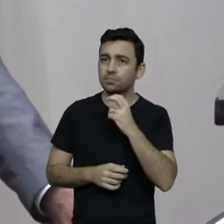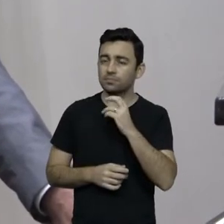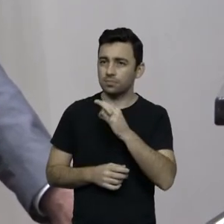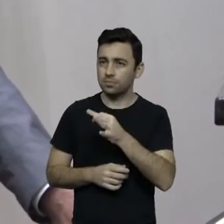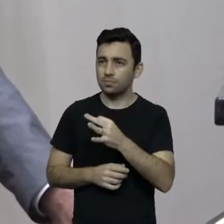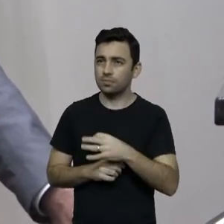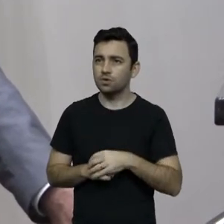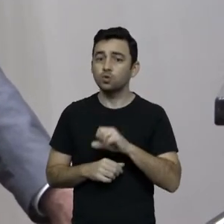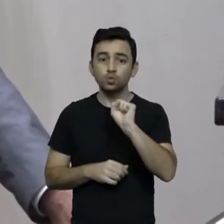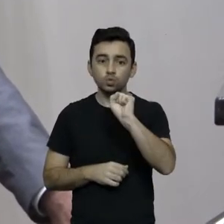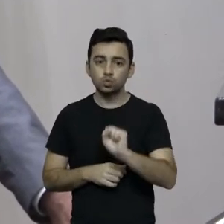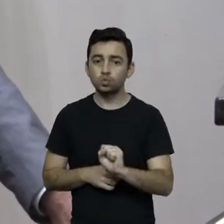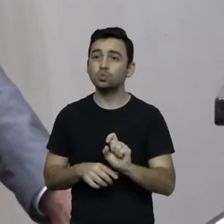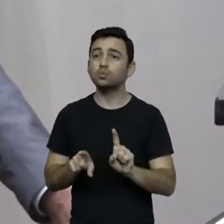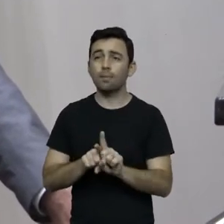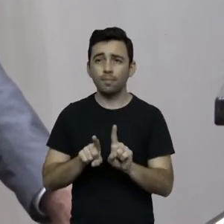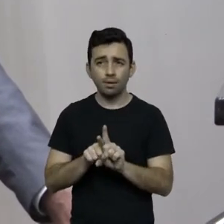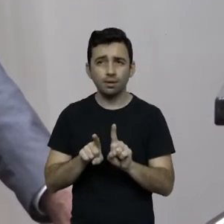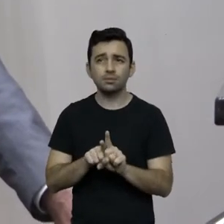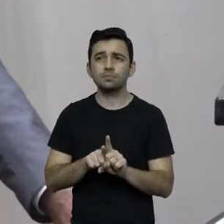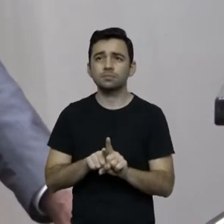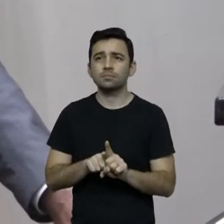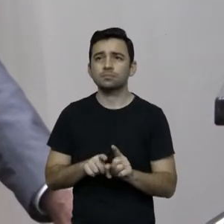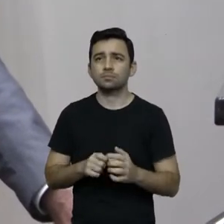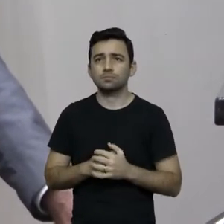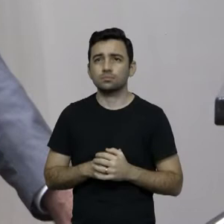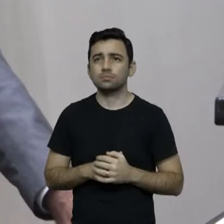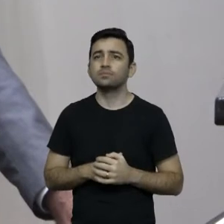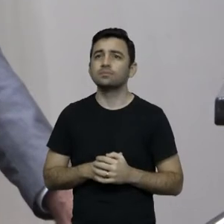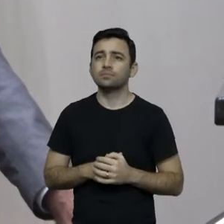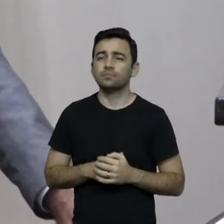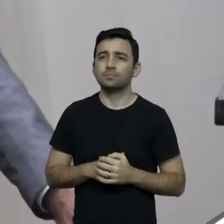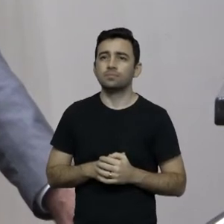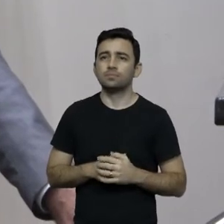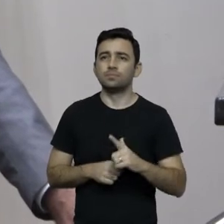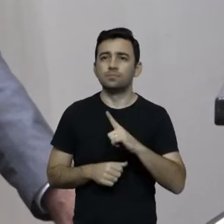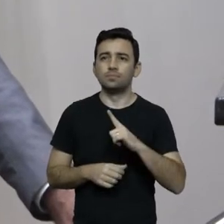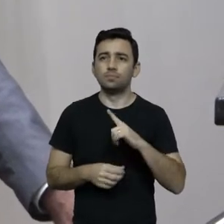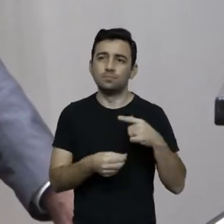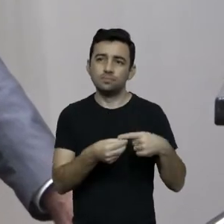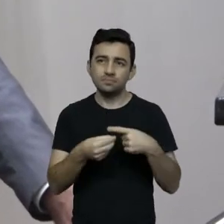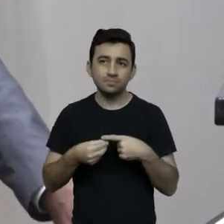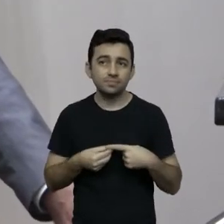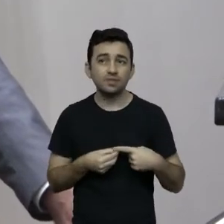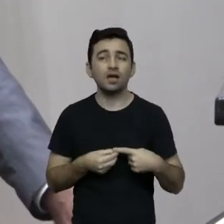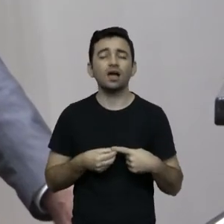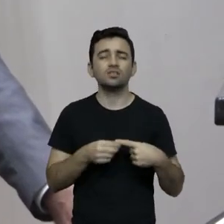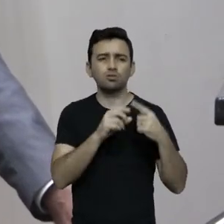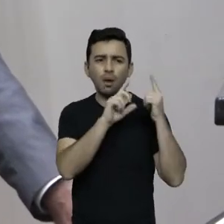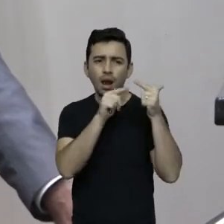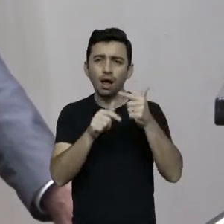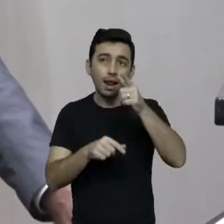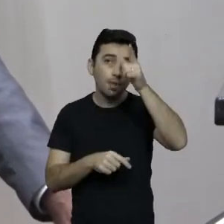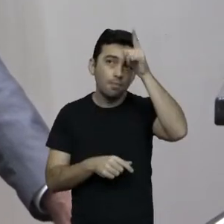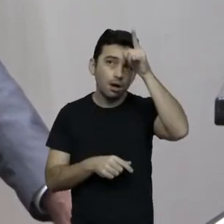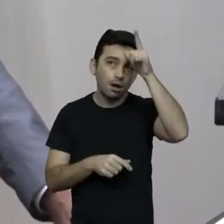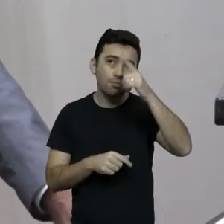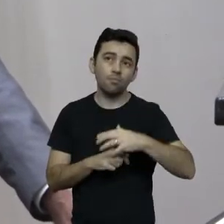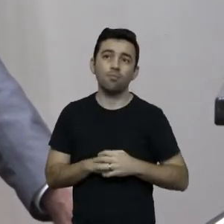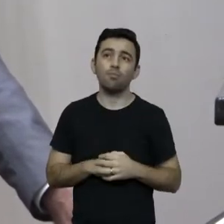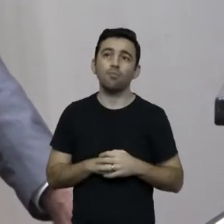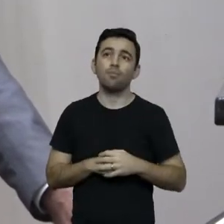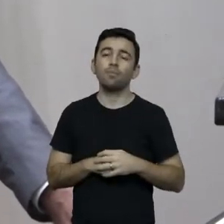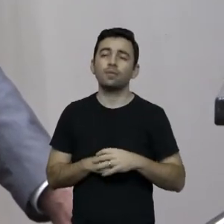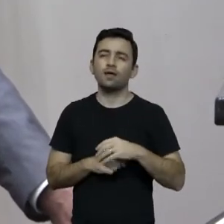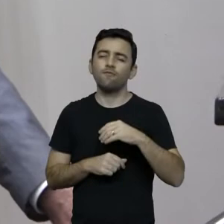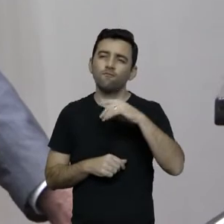não é diferente o que tem lá municípios da tradição alemã como